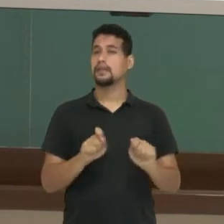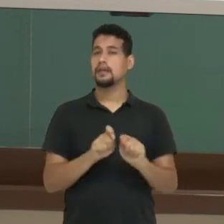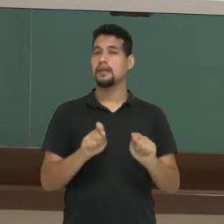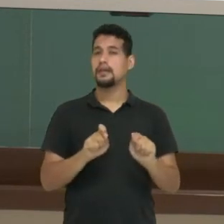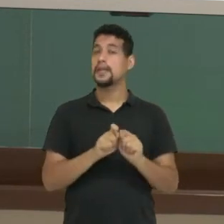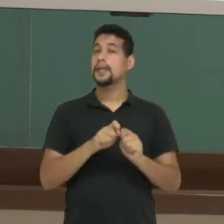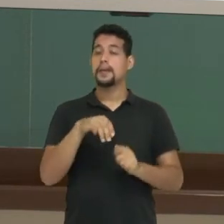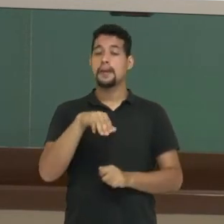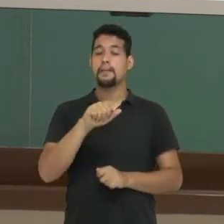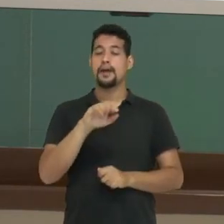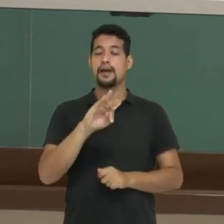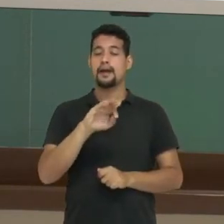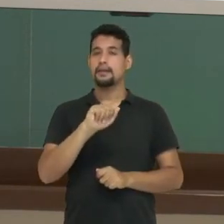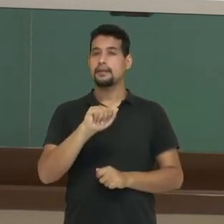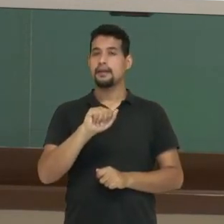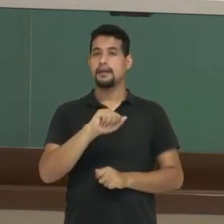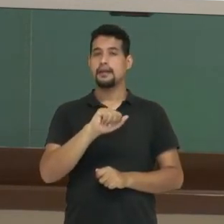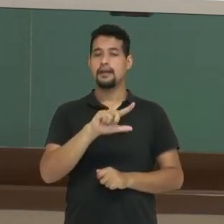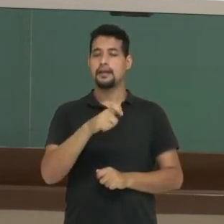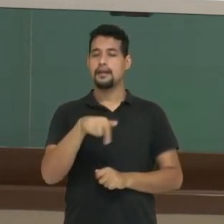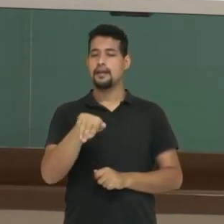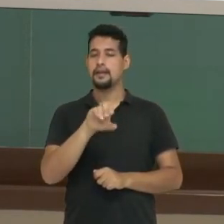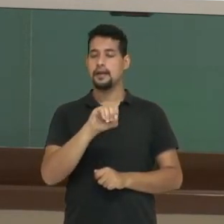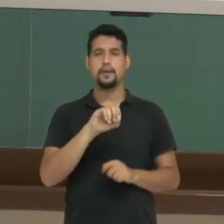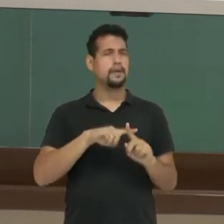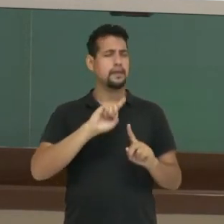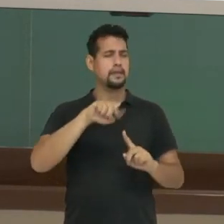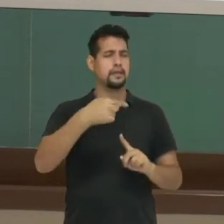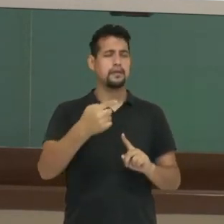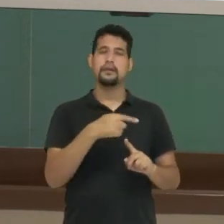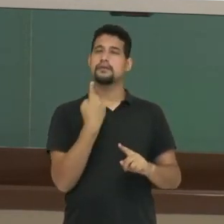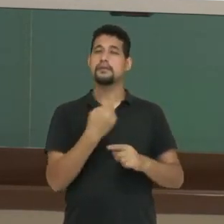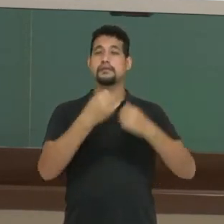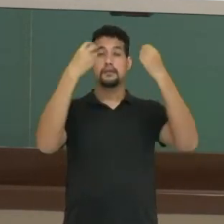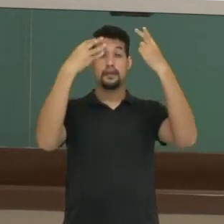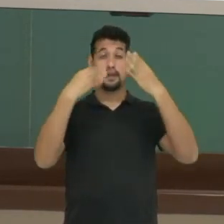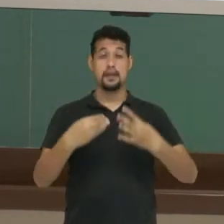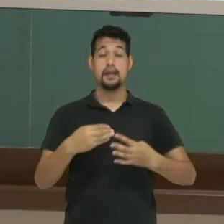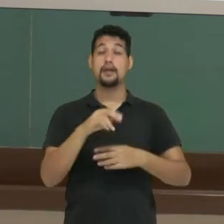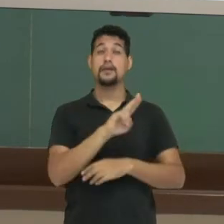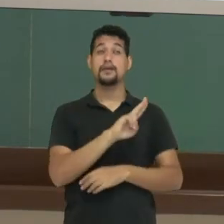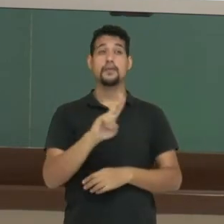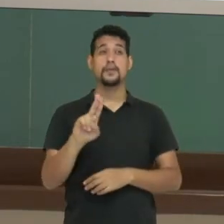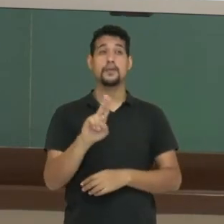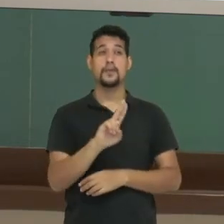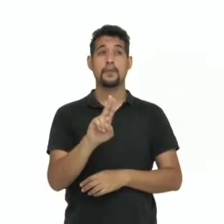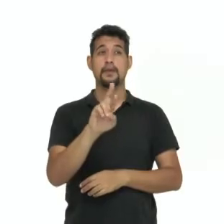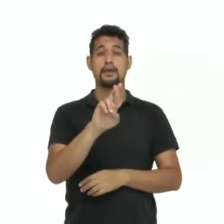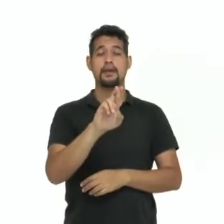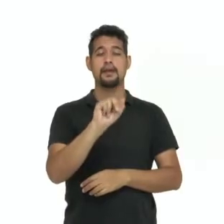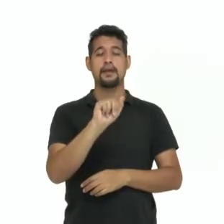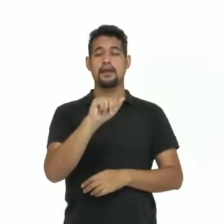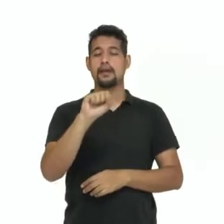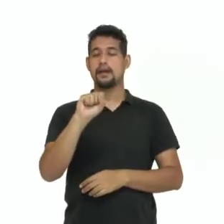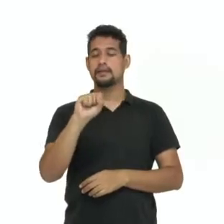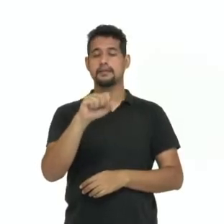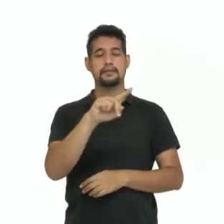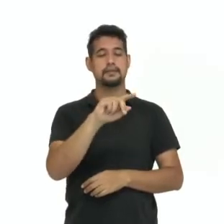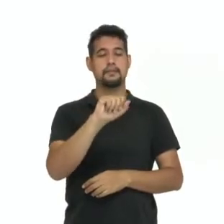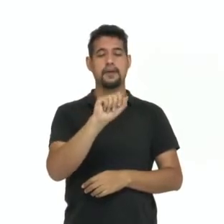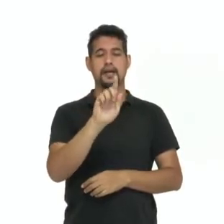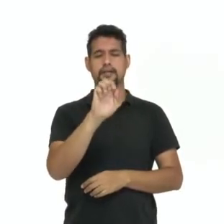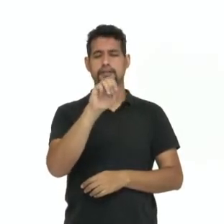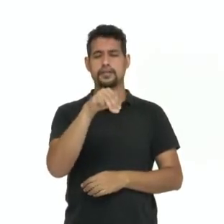um mata-leão. Na sequência vamos falar sobre o golpe chamado raspagem, que é um movimento em